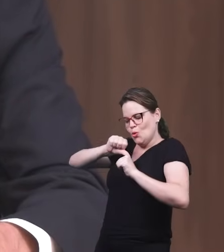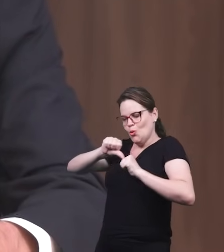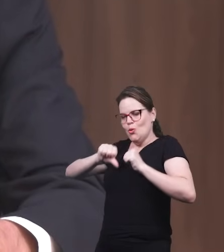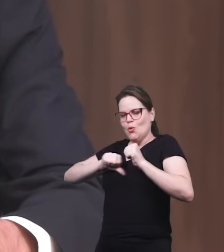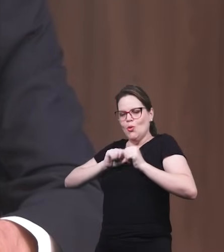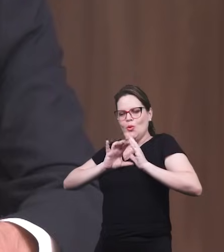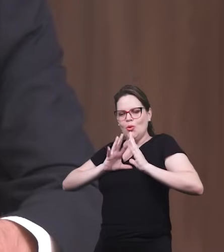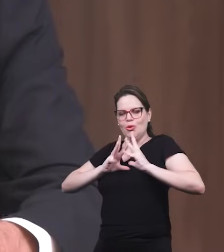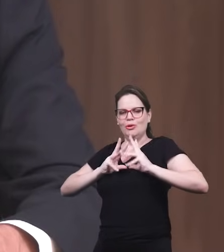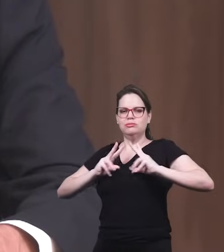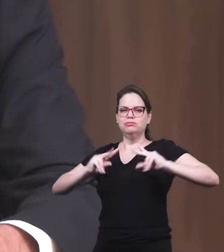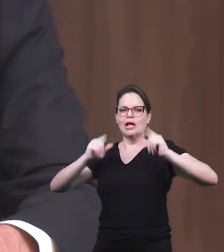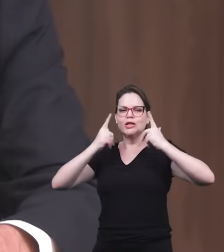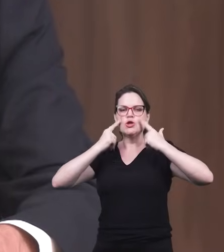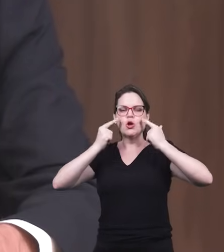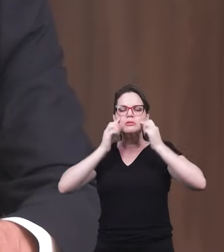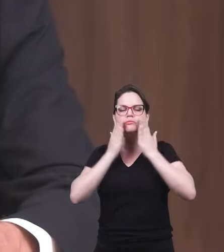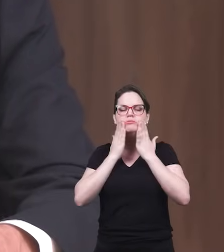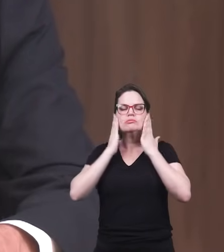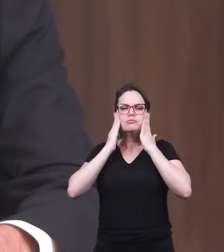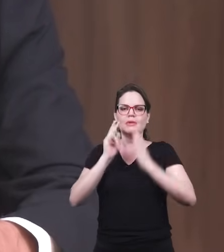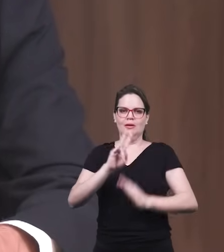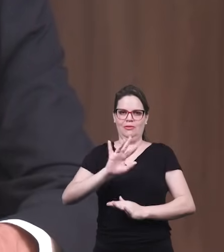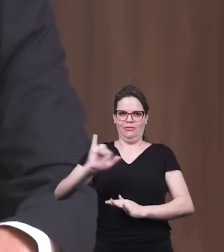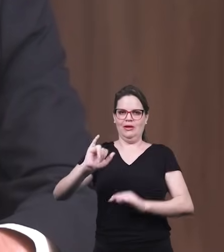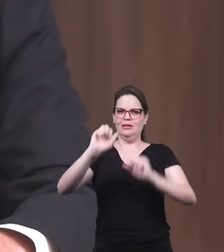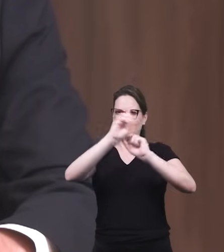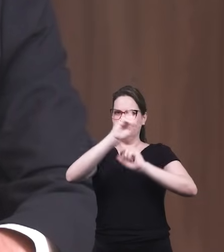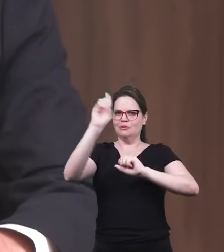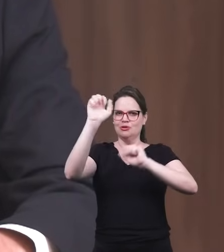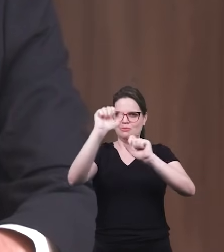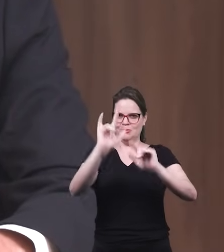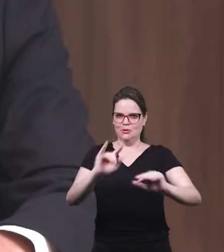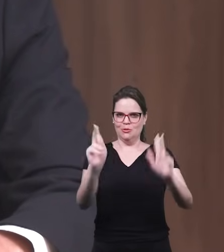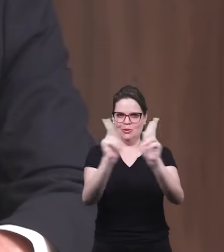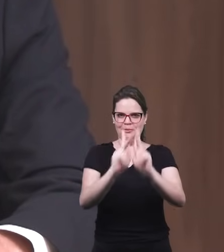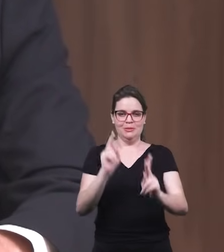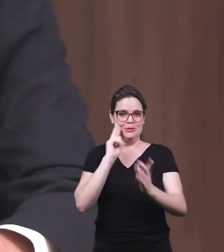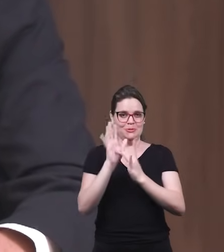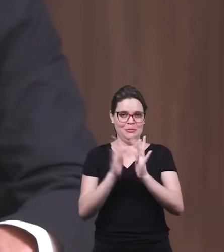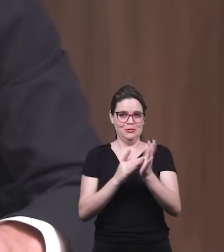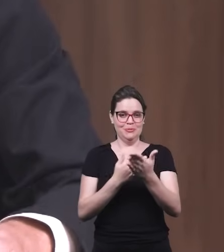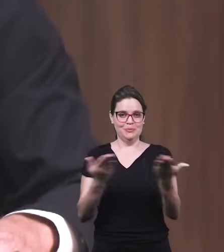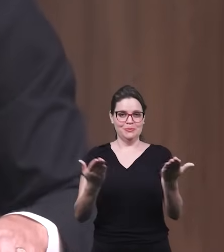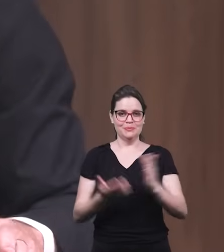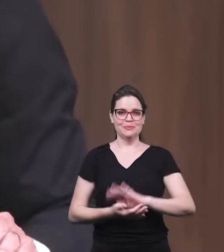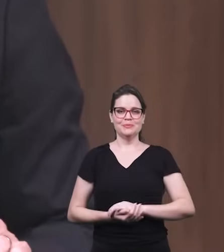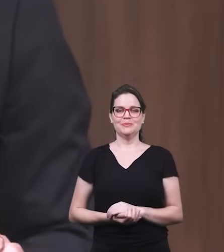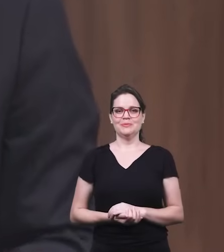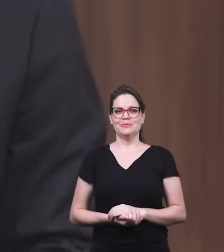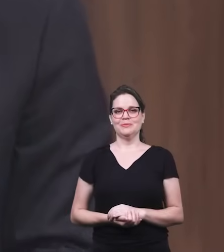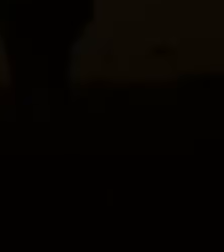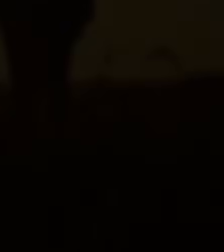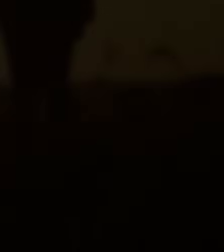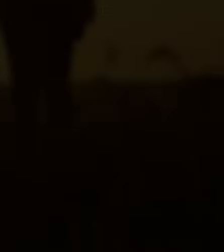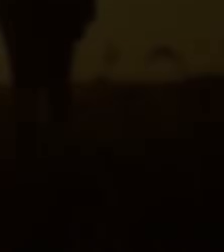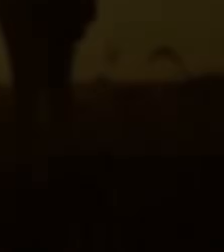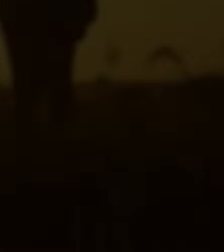e transforma morte em vida, lágrimas em louvor. Que Deus te abençoe e a paz do Senhor a todos.